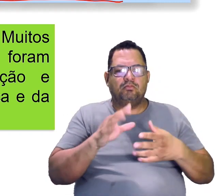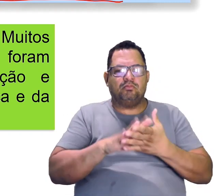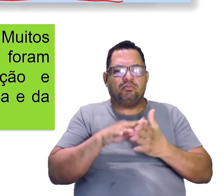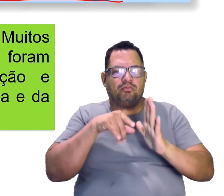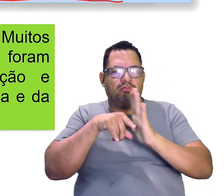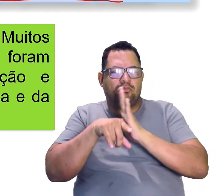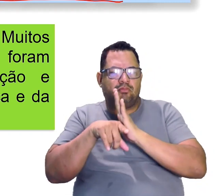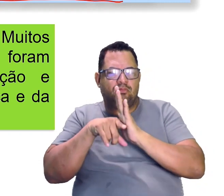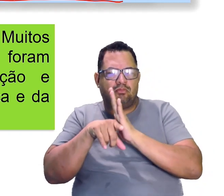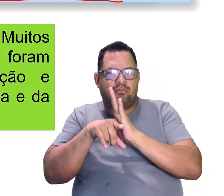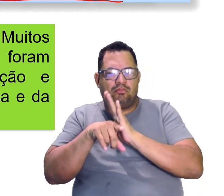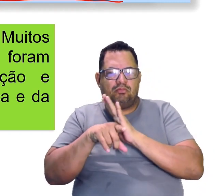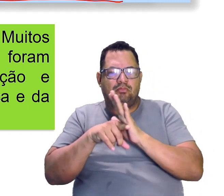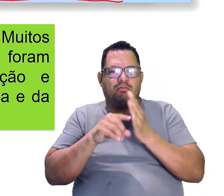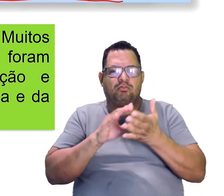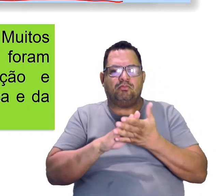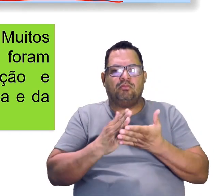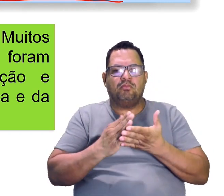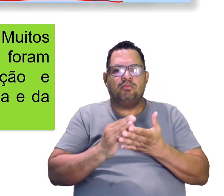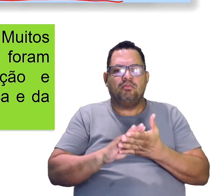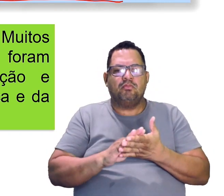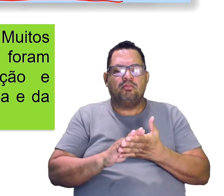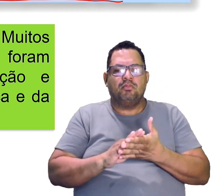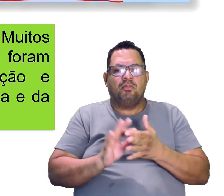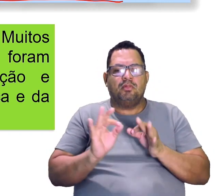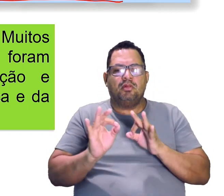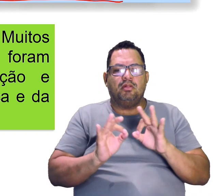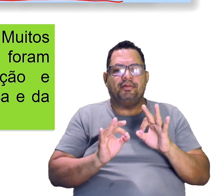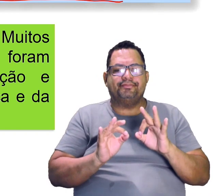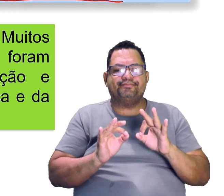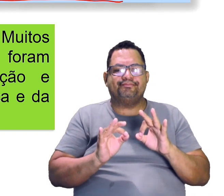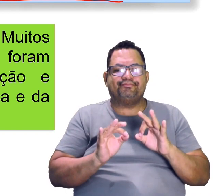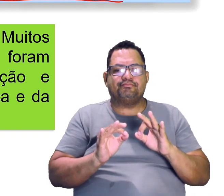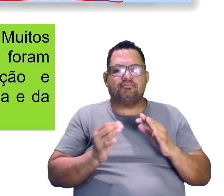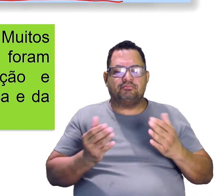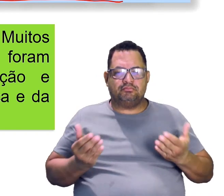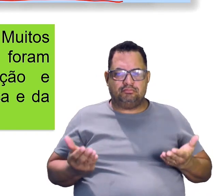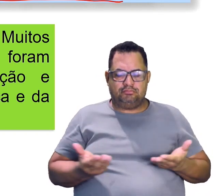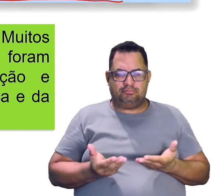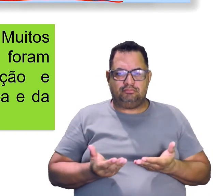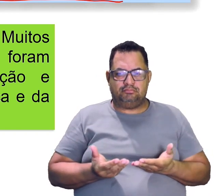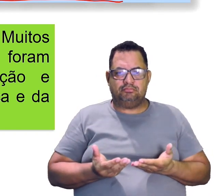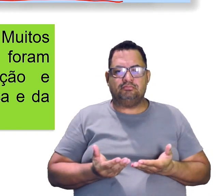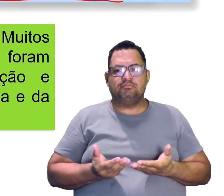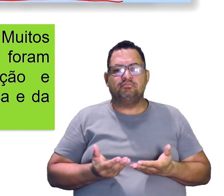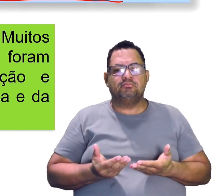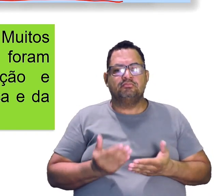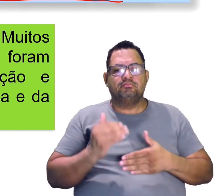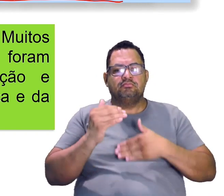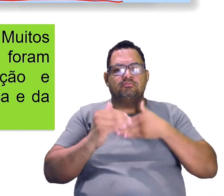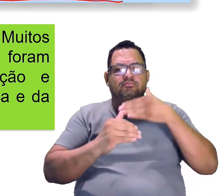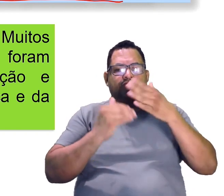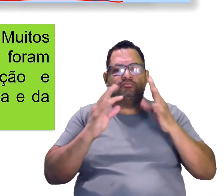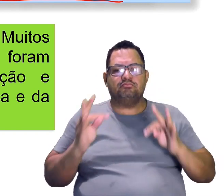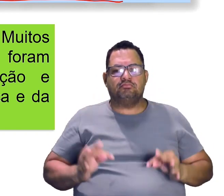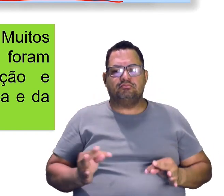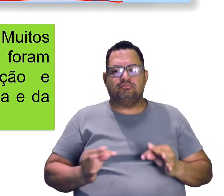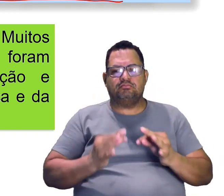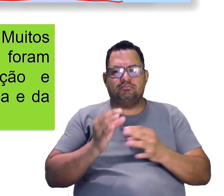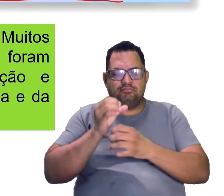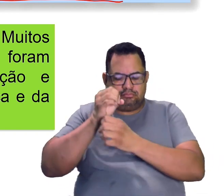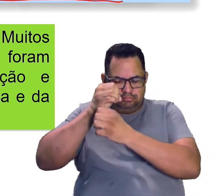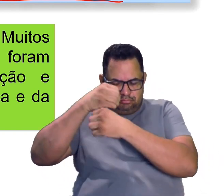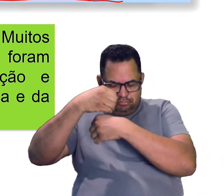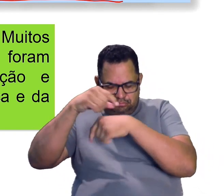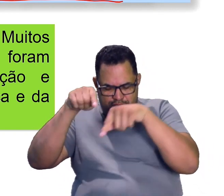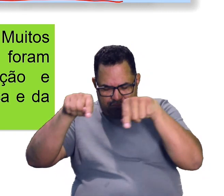descobertas com relação à parte de LX e etc., que, olha aí, veio o desenvolvimento de técnicas